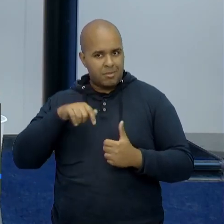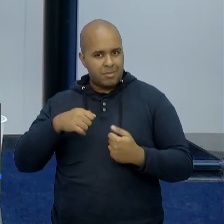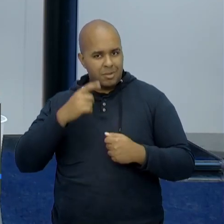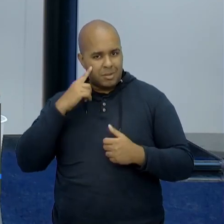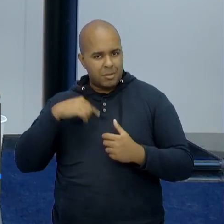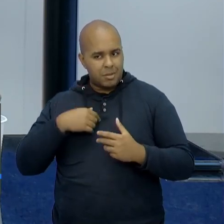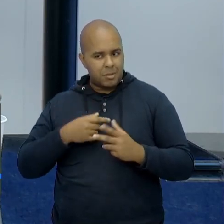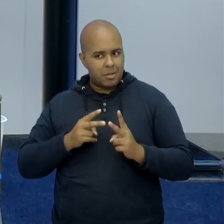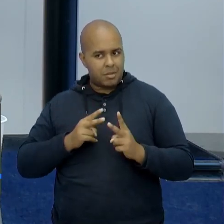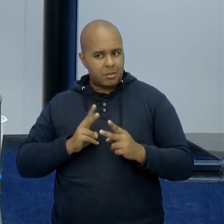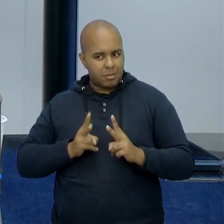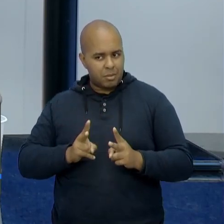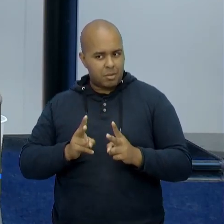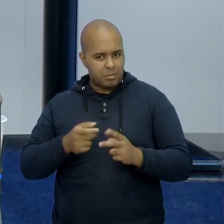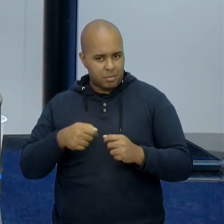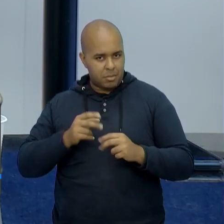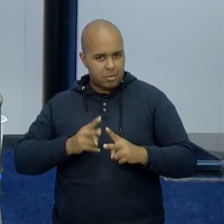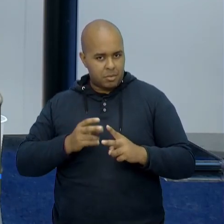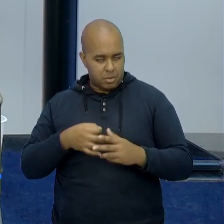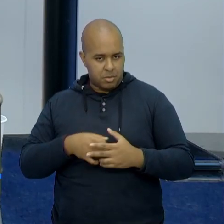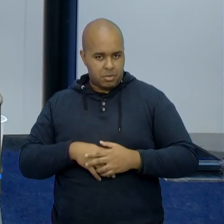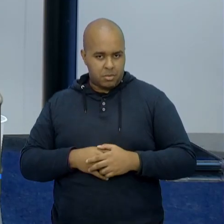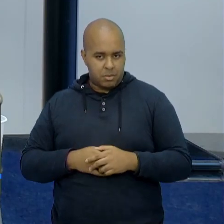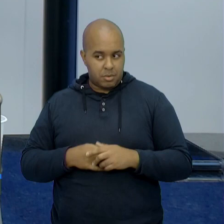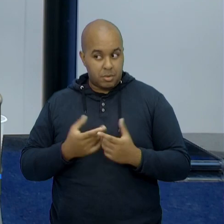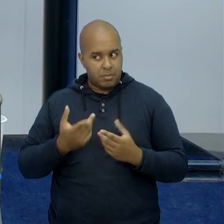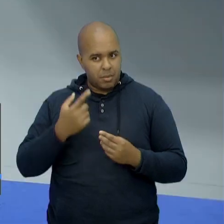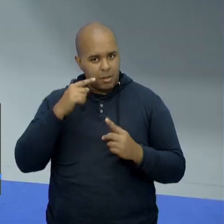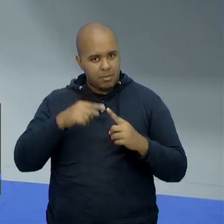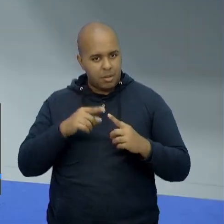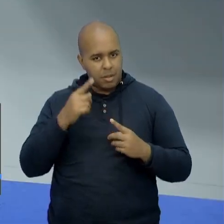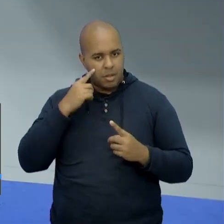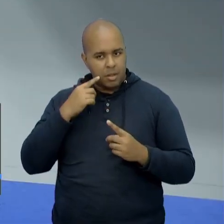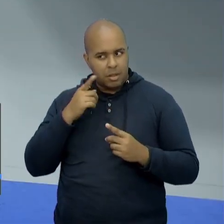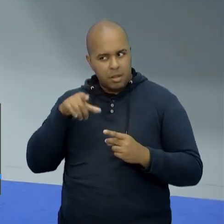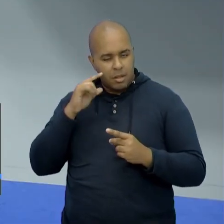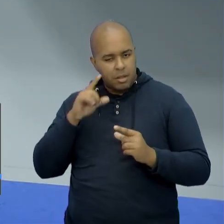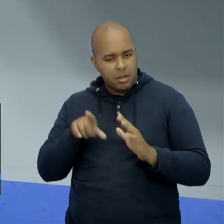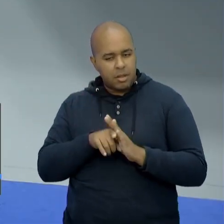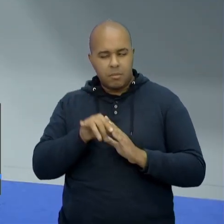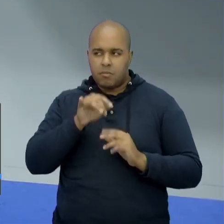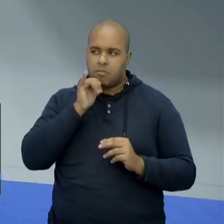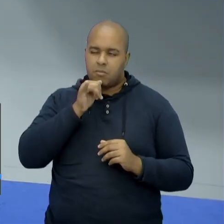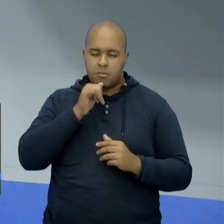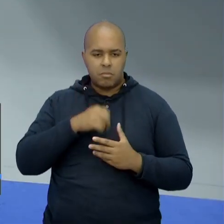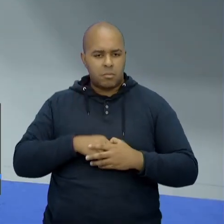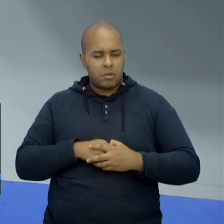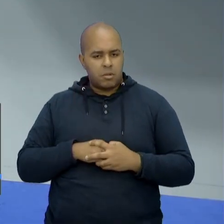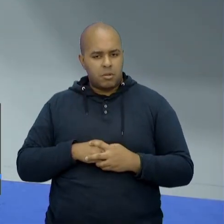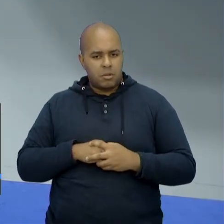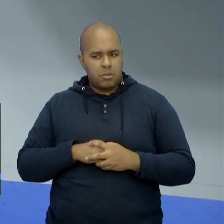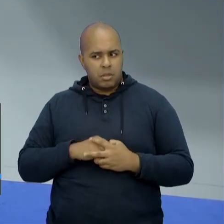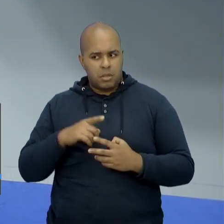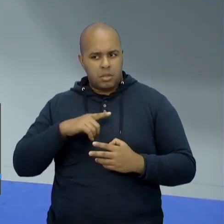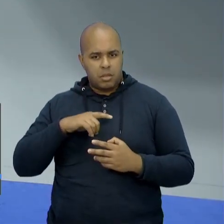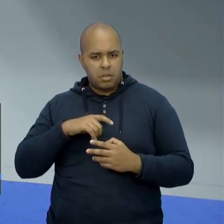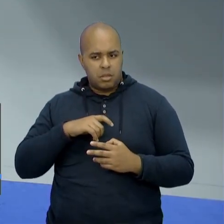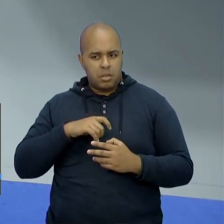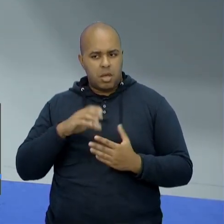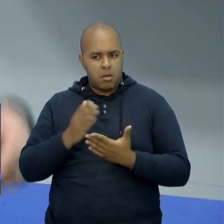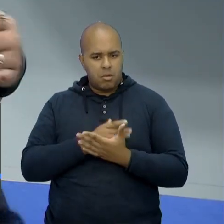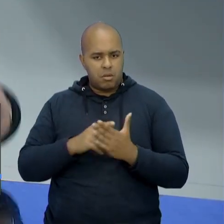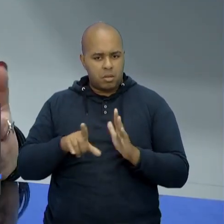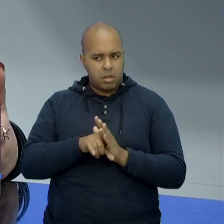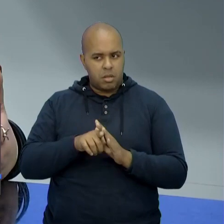que perdurar, né? E em relação a essas leis, por exemplo, existem leis